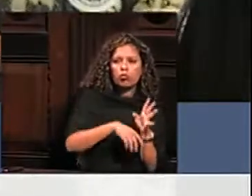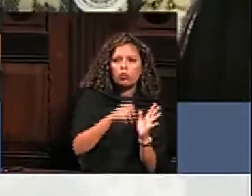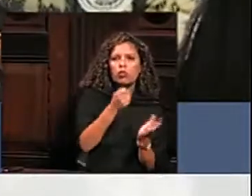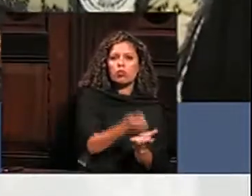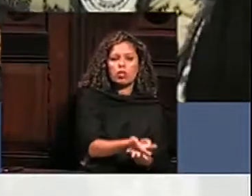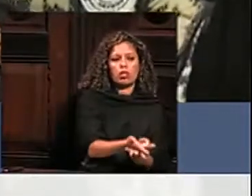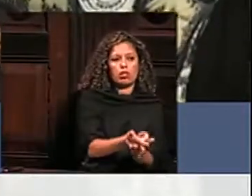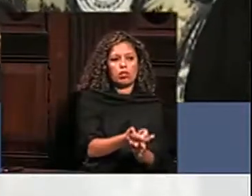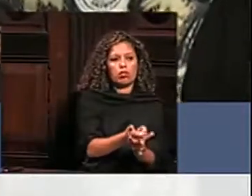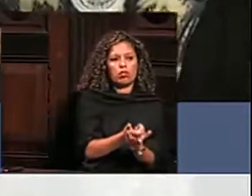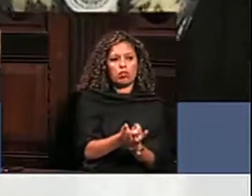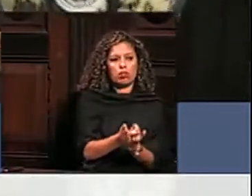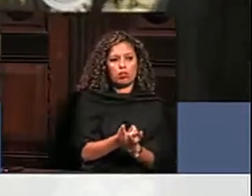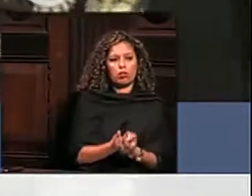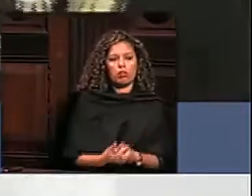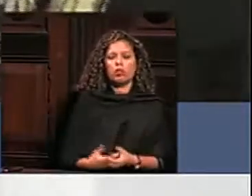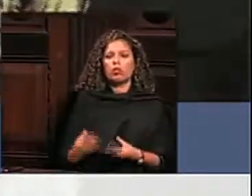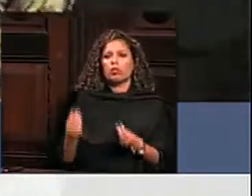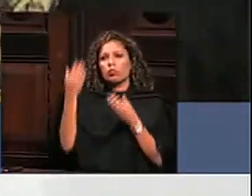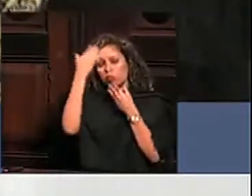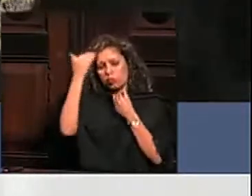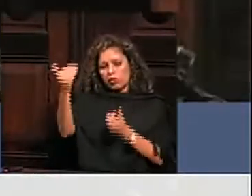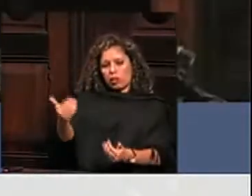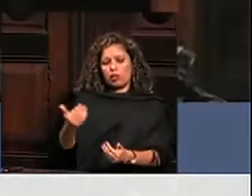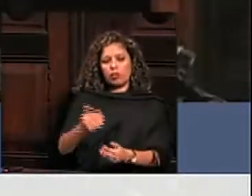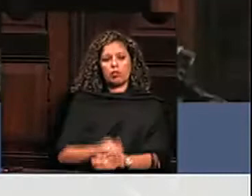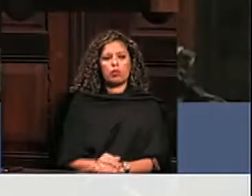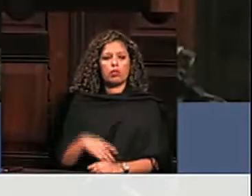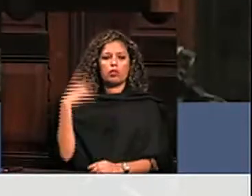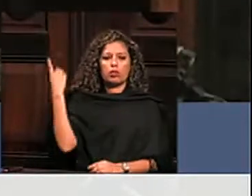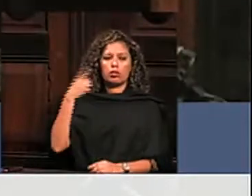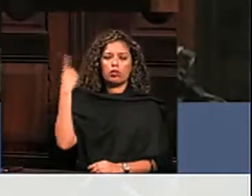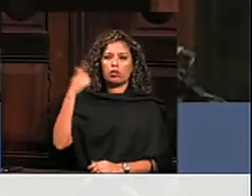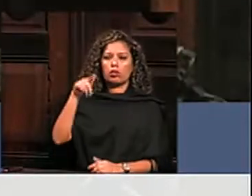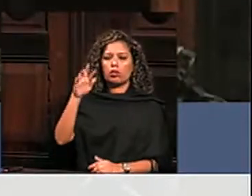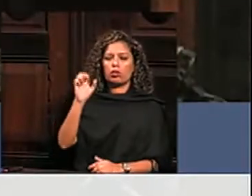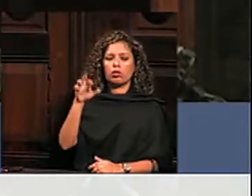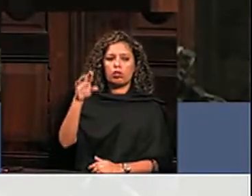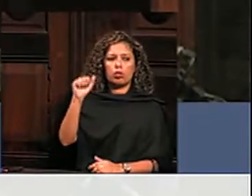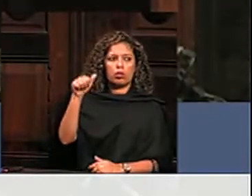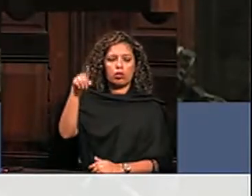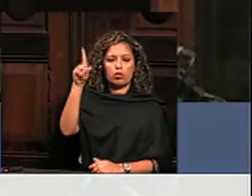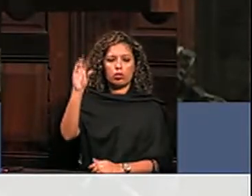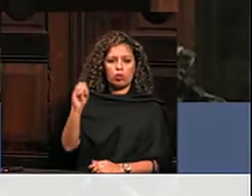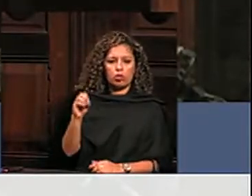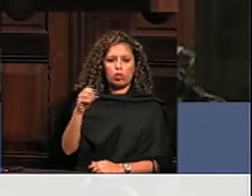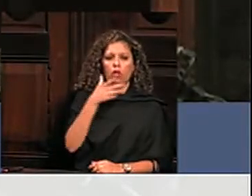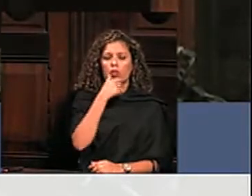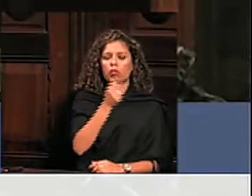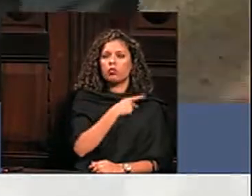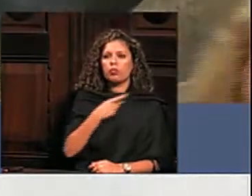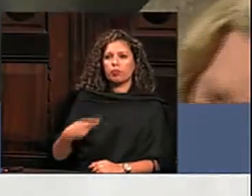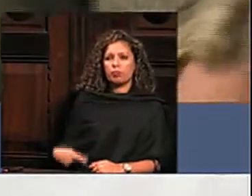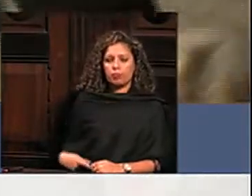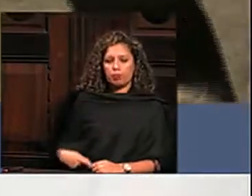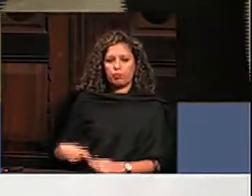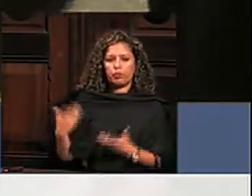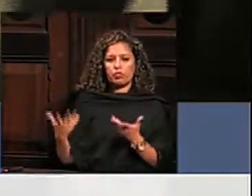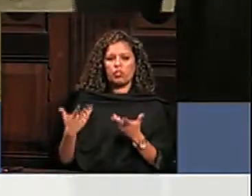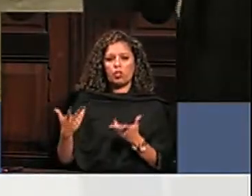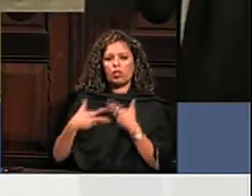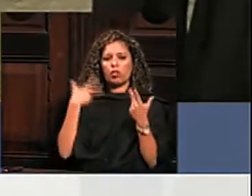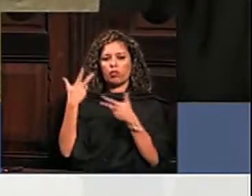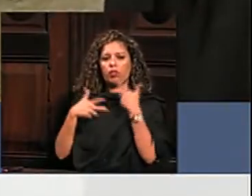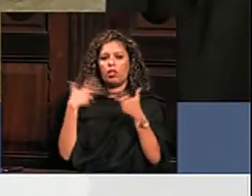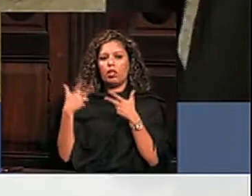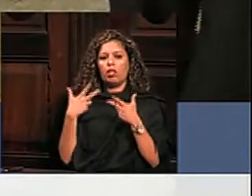estou também retirando a minha emenda. Muito obrigado. Obrigado, deputado Geraldo. Com a palavra, deputado Gilberto Palmares. Senhor presidente, primeiro eu queria